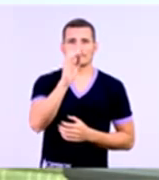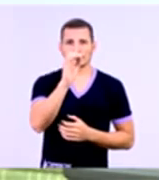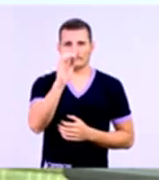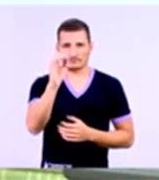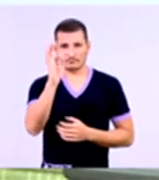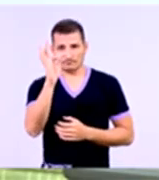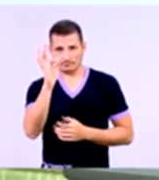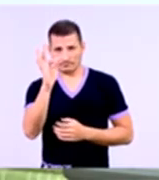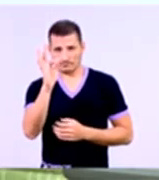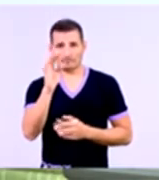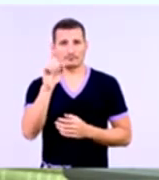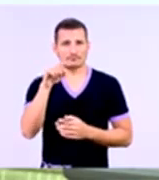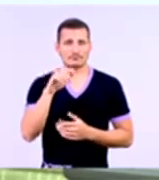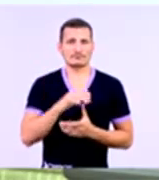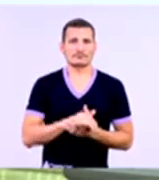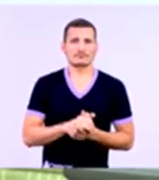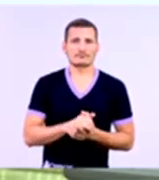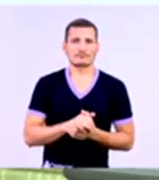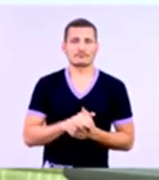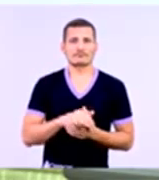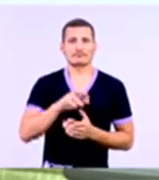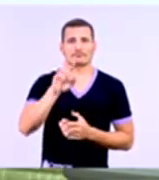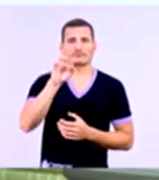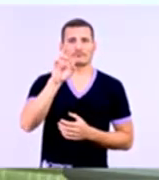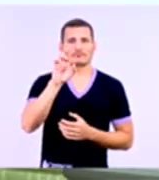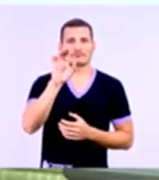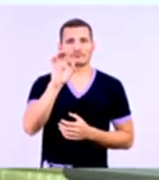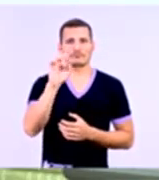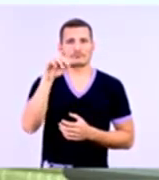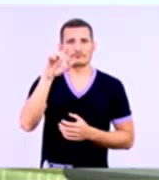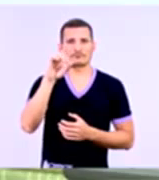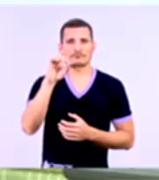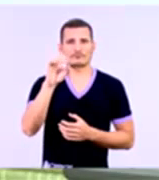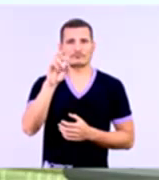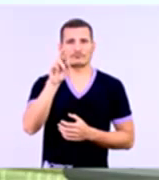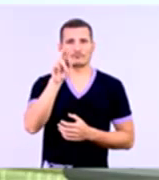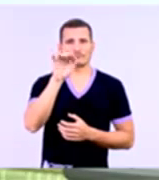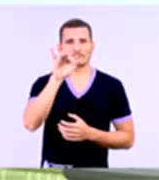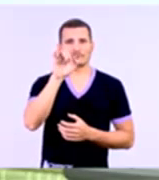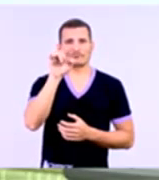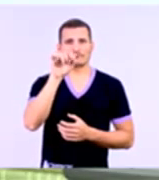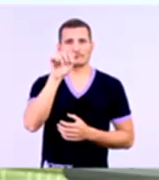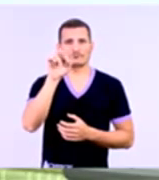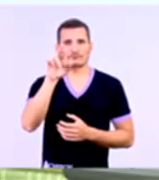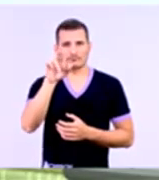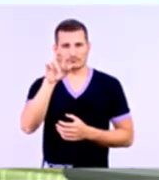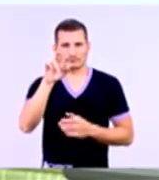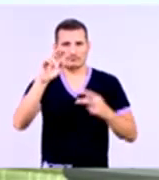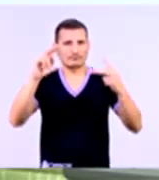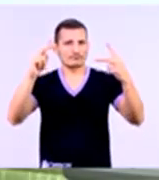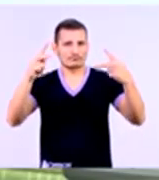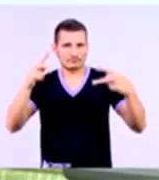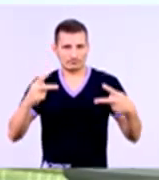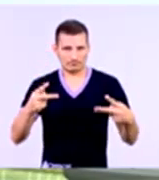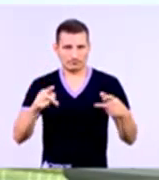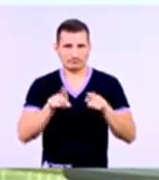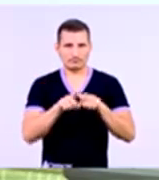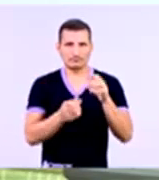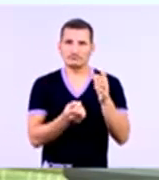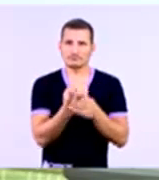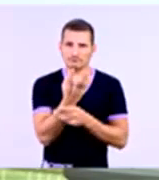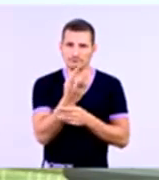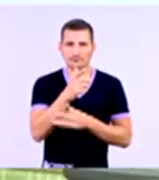menos, serve para renderizar componentes HTML e criar alguns outros componentes. Eu vou mostrar agora para